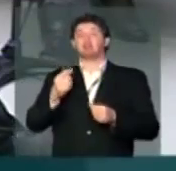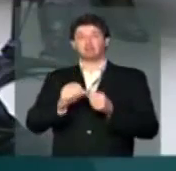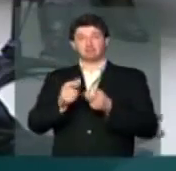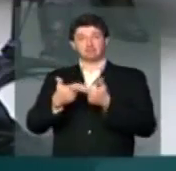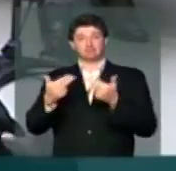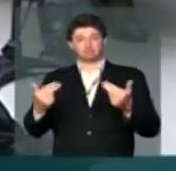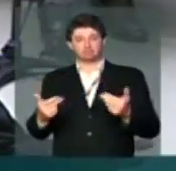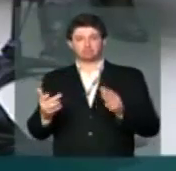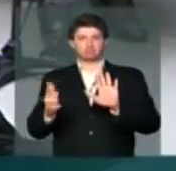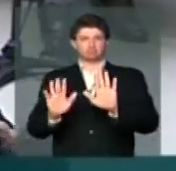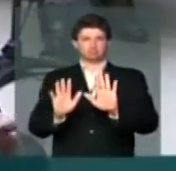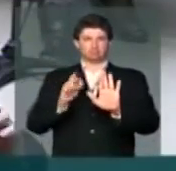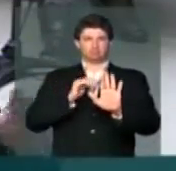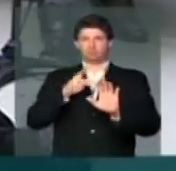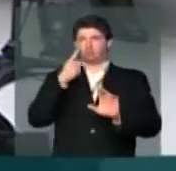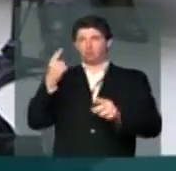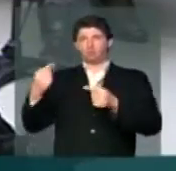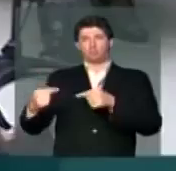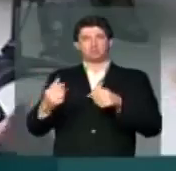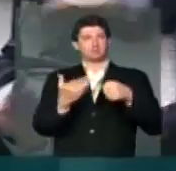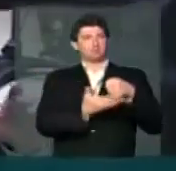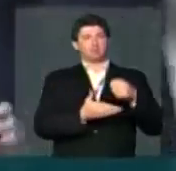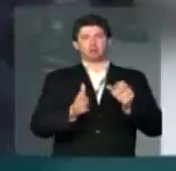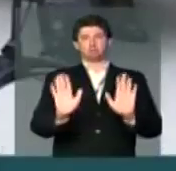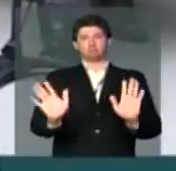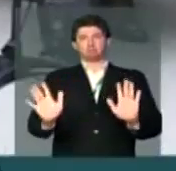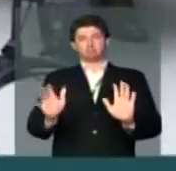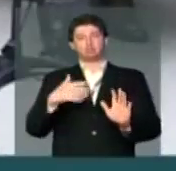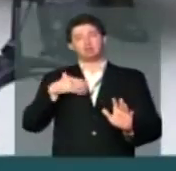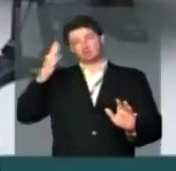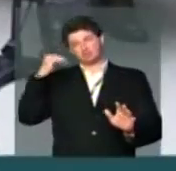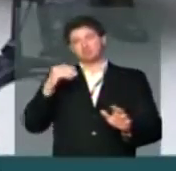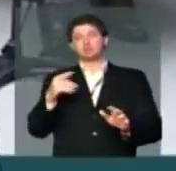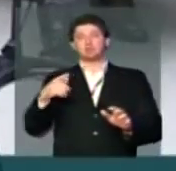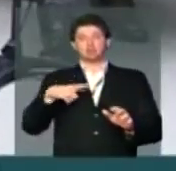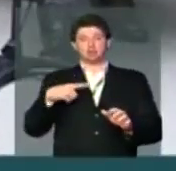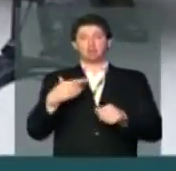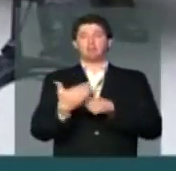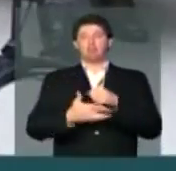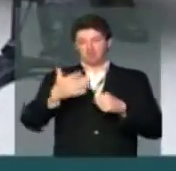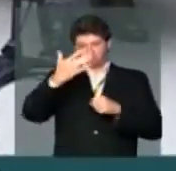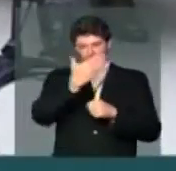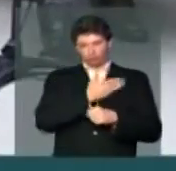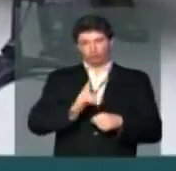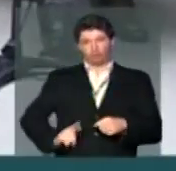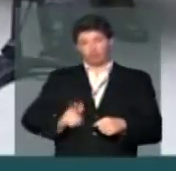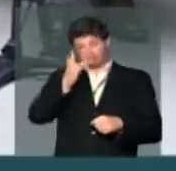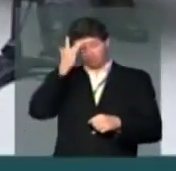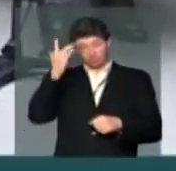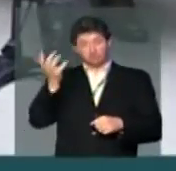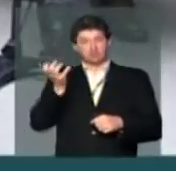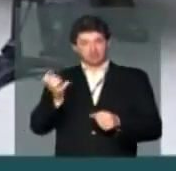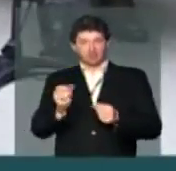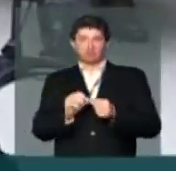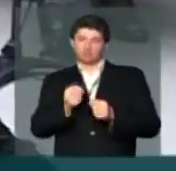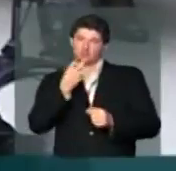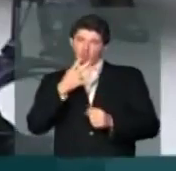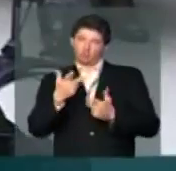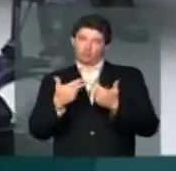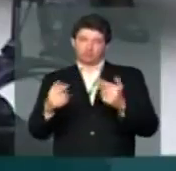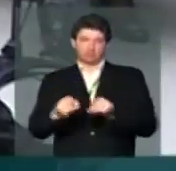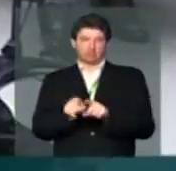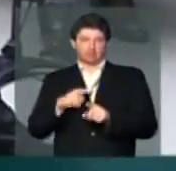aí eu não faço distinção de oposição à situação, porque eu tenho certeza que há na situação pessoas muito bem intencionadas,